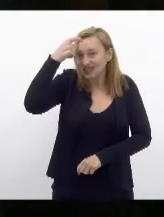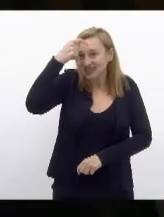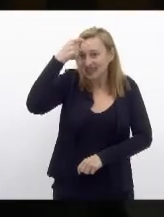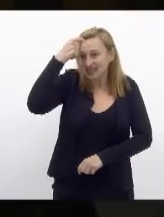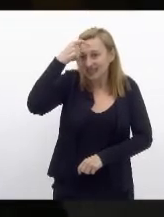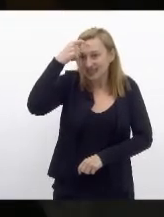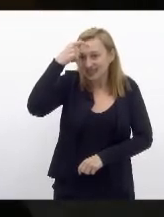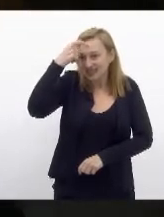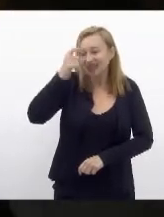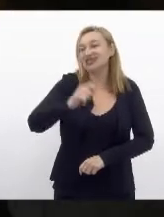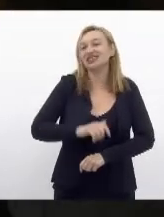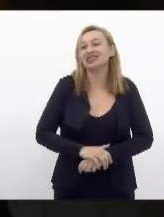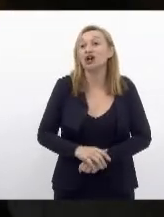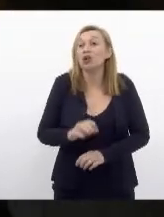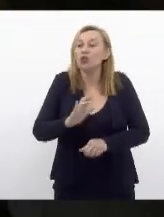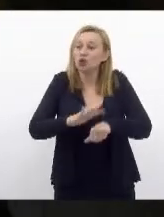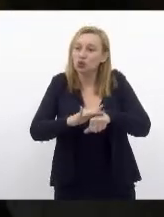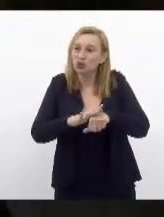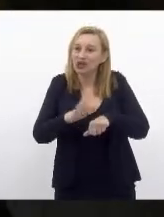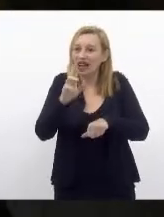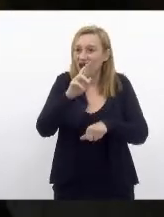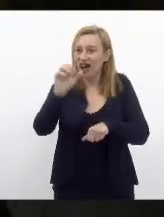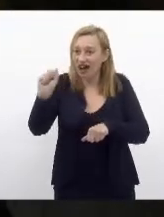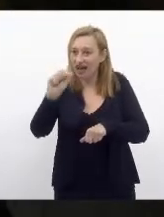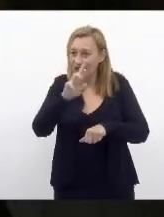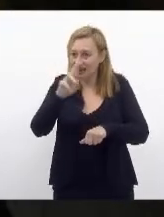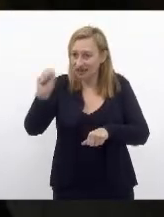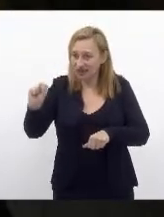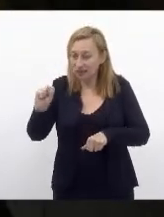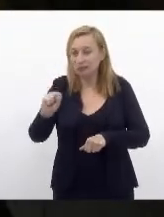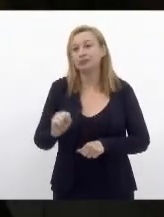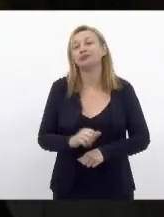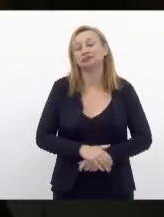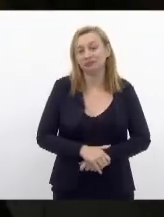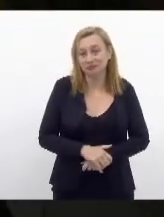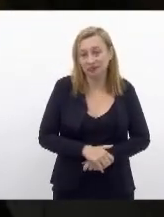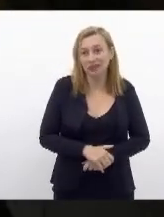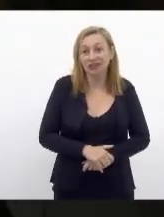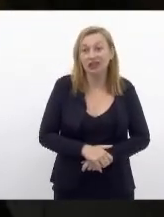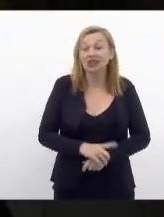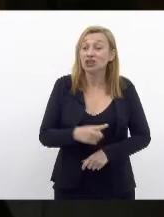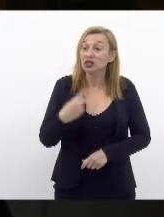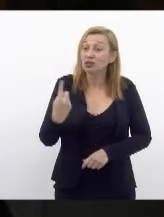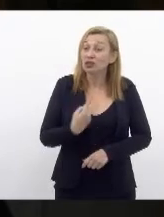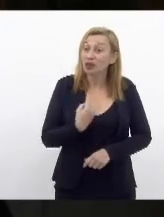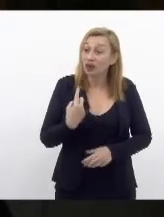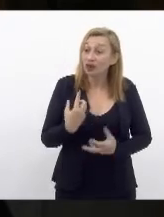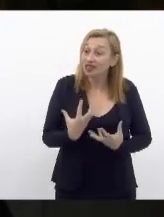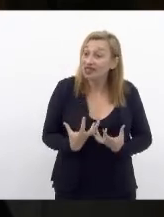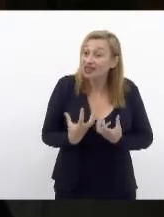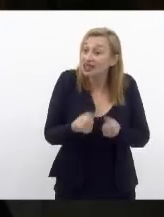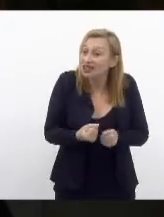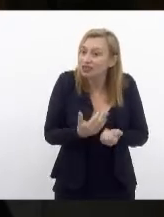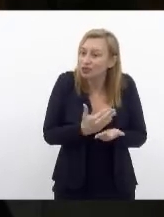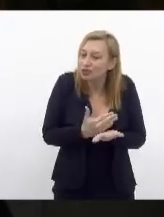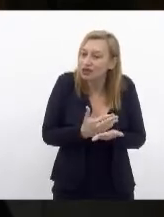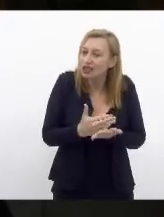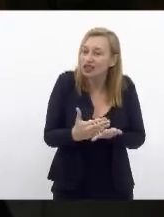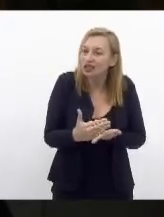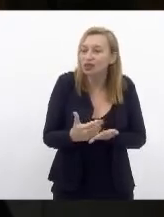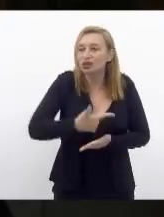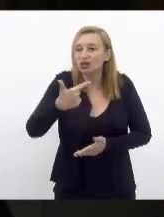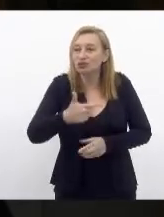da narcolepsia, uma doença rara que a gente abraçou desde o início do segundo